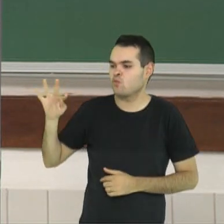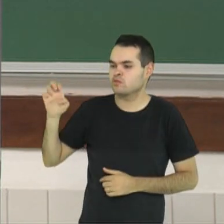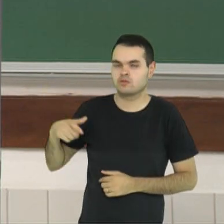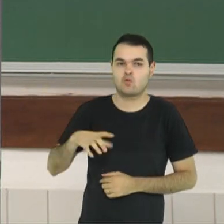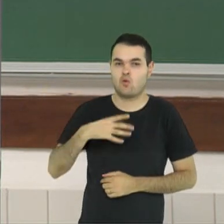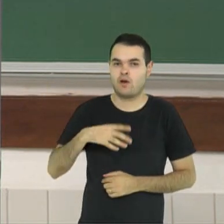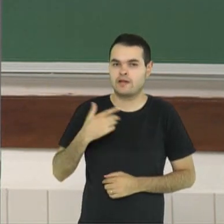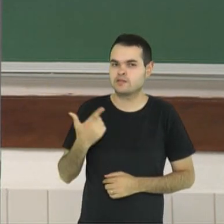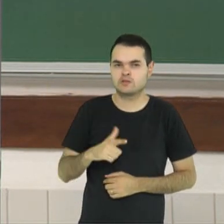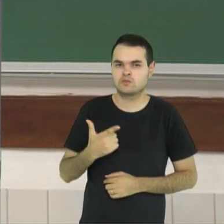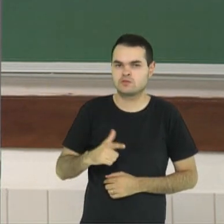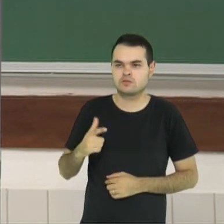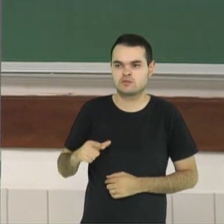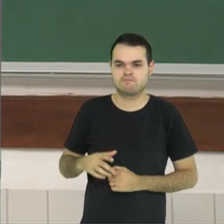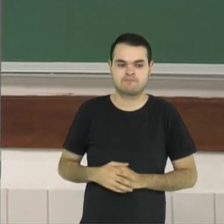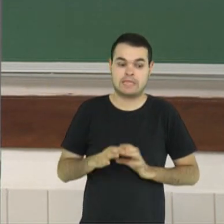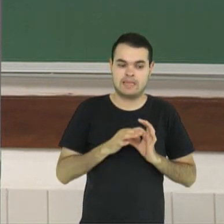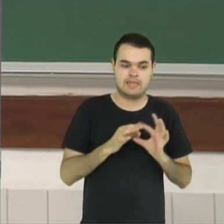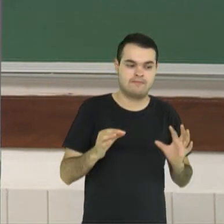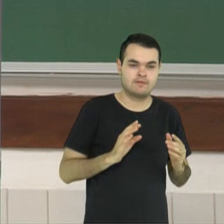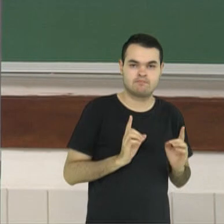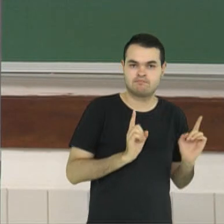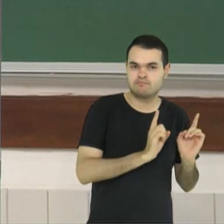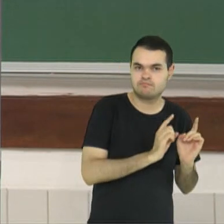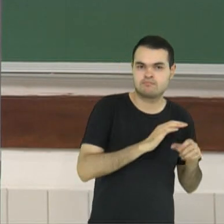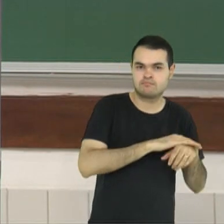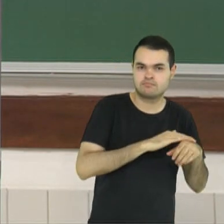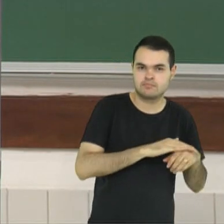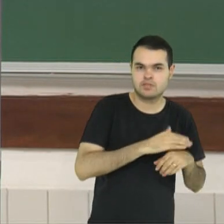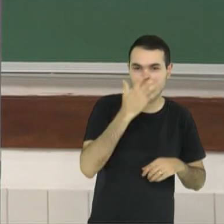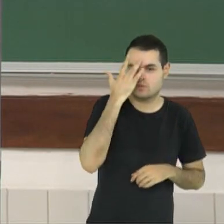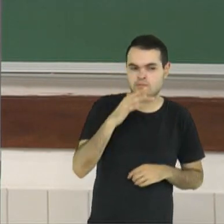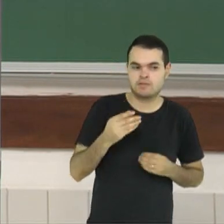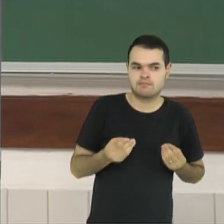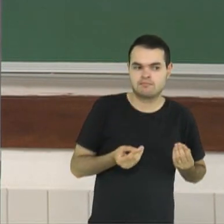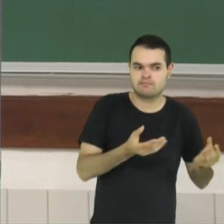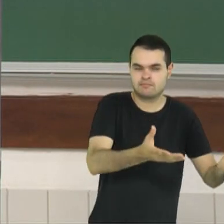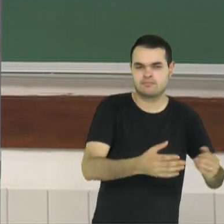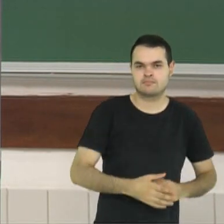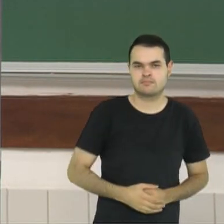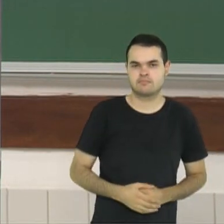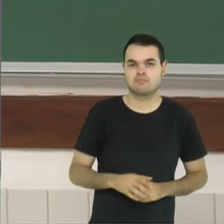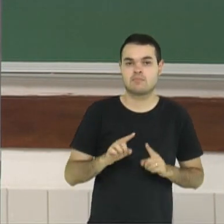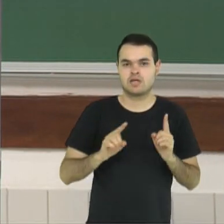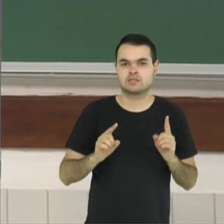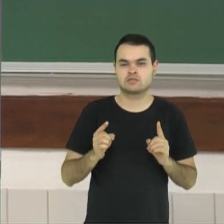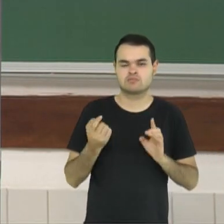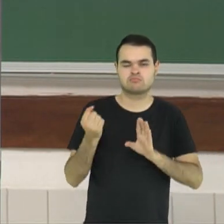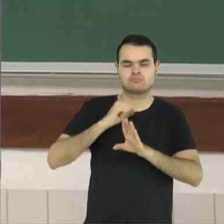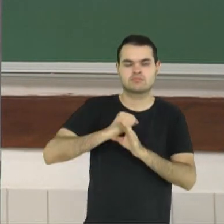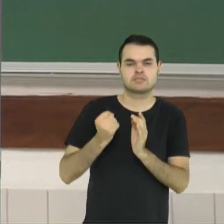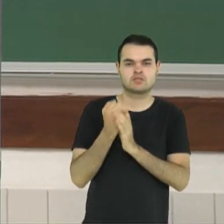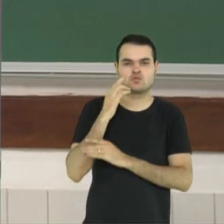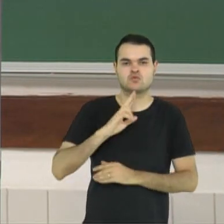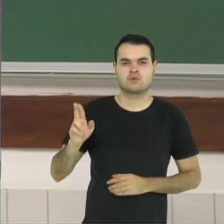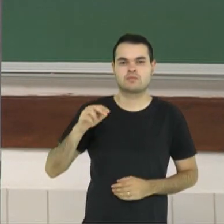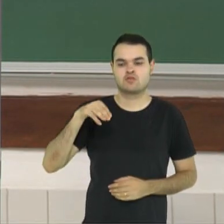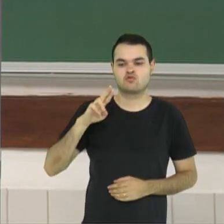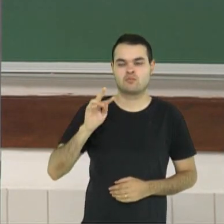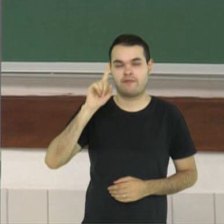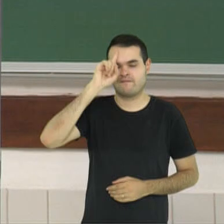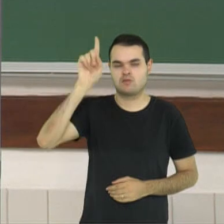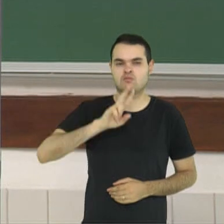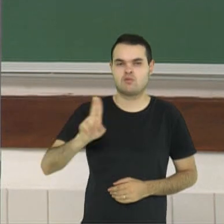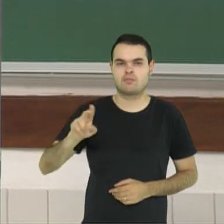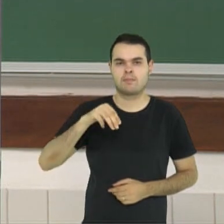tinha coragem de ele abertamente falar, porque ele não sabia qual seria a reação. Daí ele colocou em nome de Richard Muth, ele inventou esse